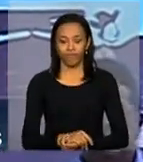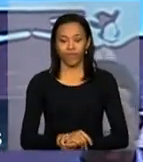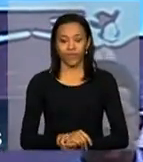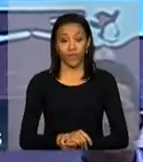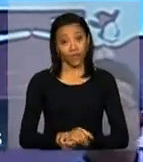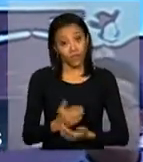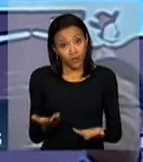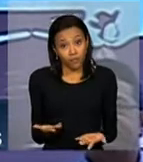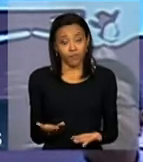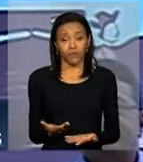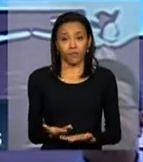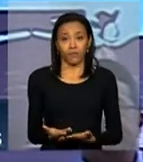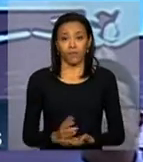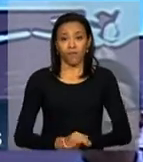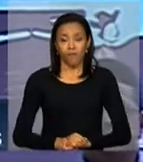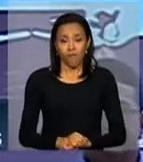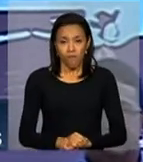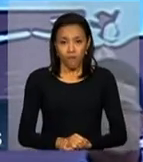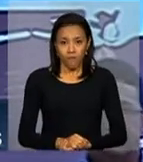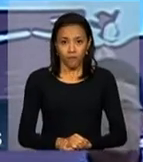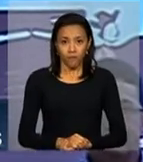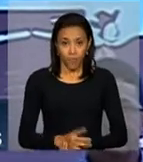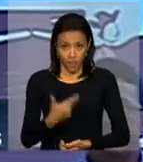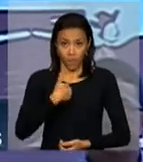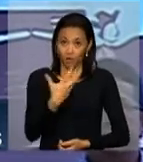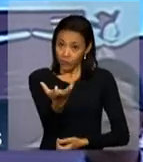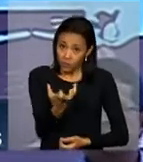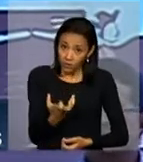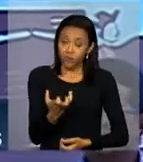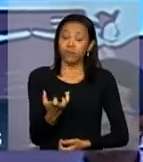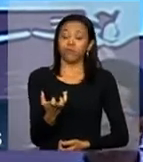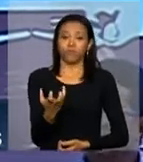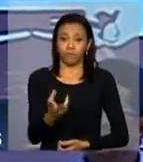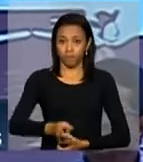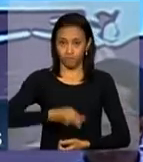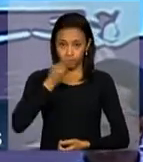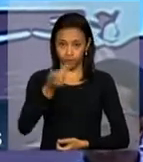Daí porque eu queria dizer que